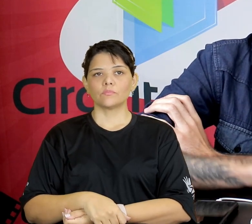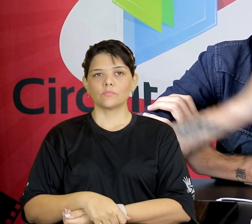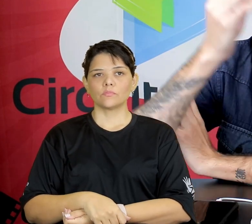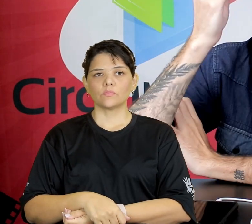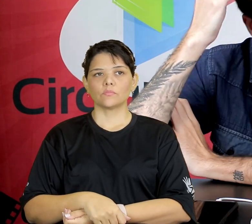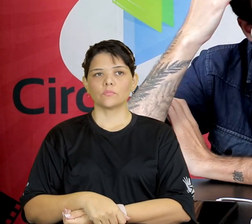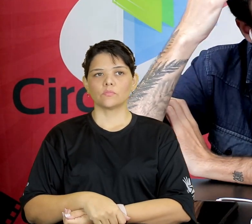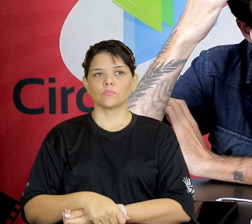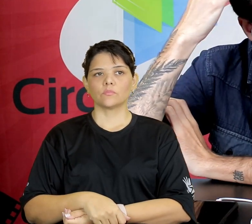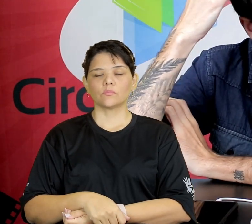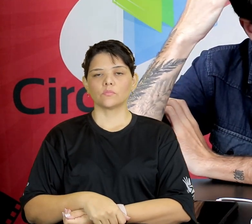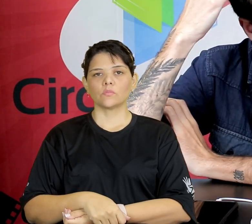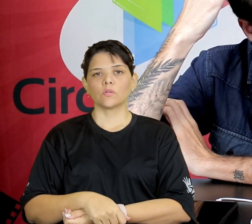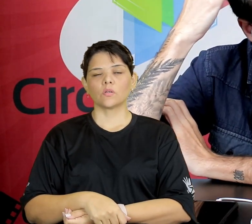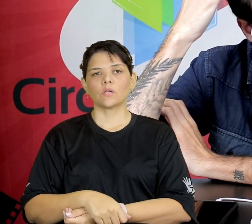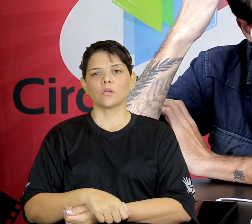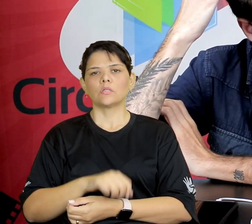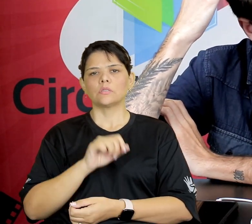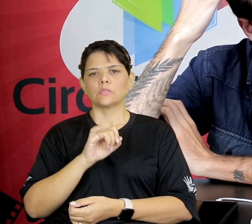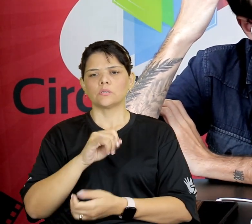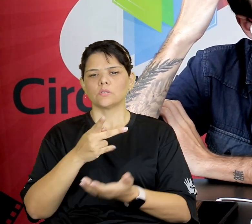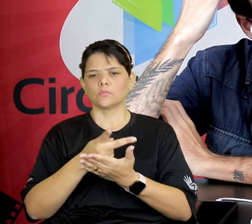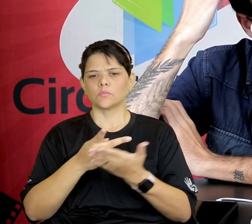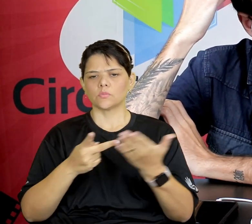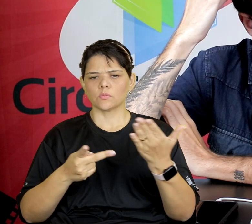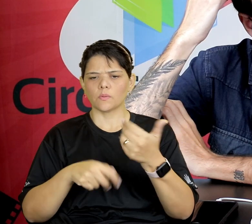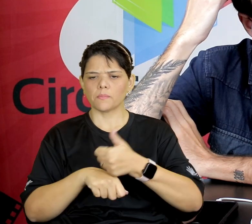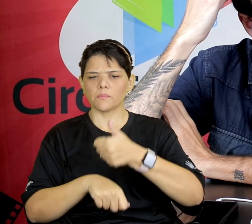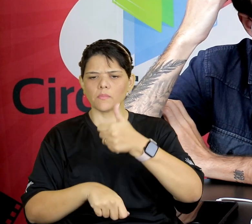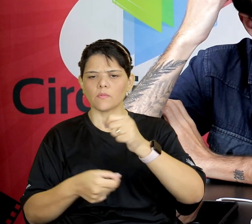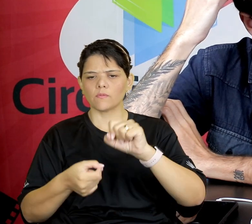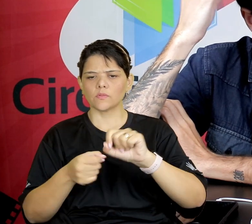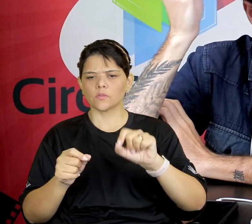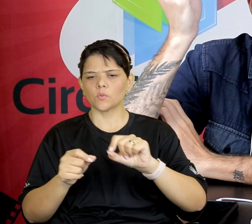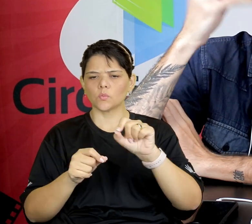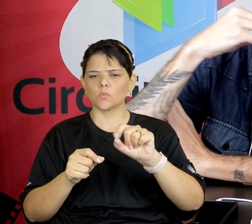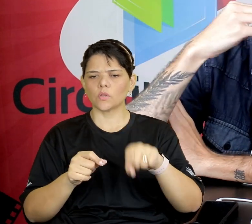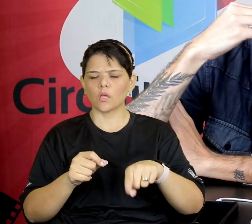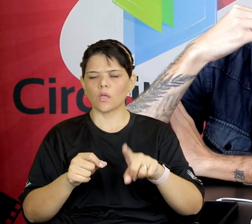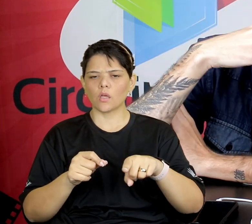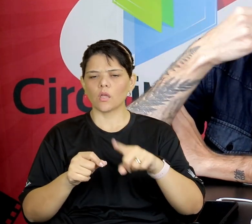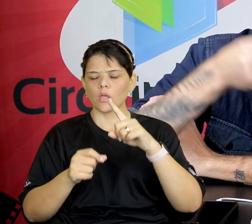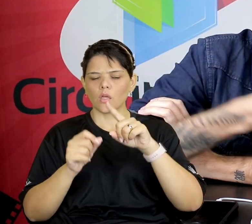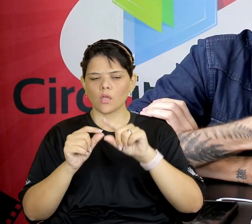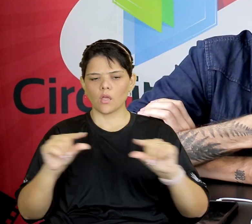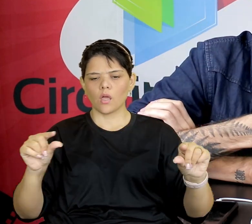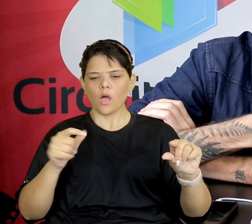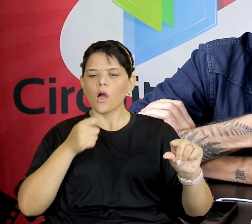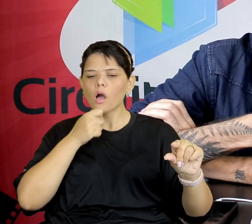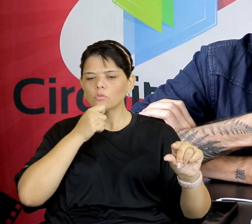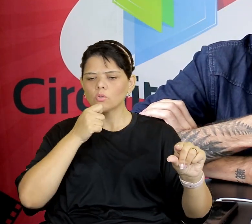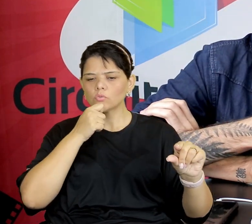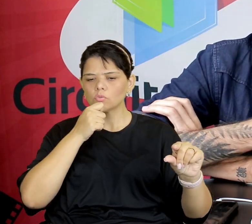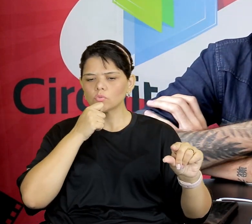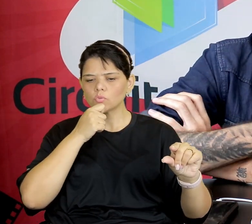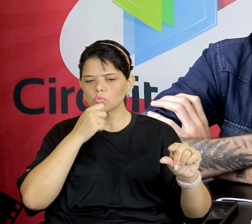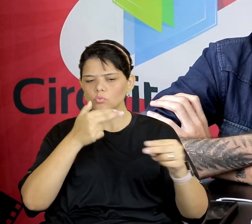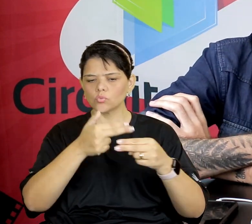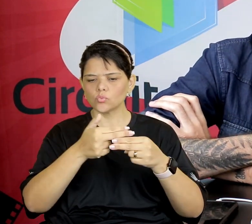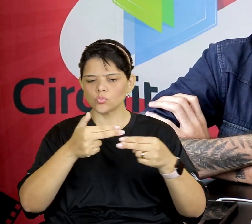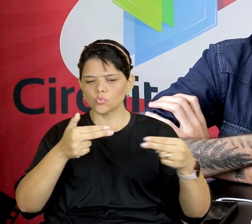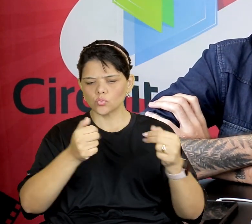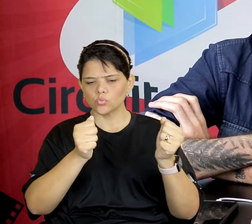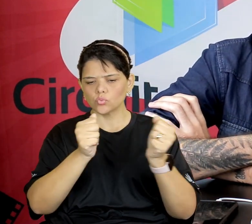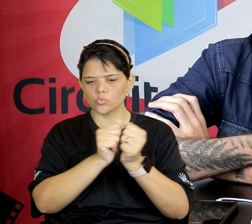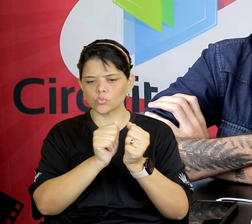O Roberto Guerra perguntou, dentro do projeto a melhor opção seria inserir o áudio na timeline e depois fazer insert de imagem?